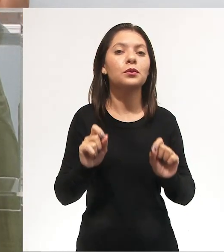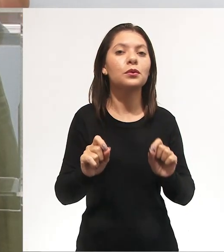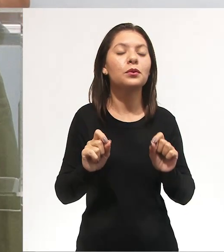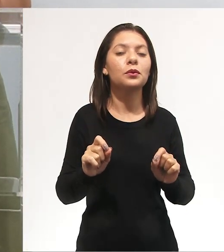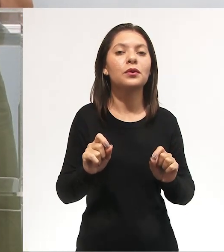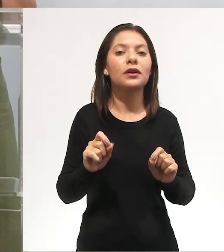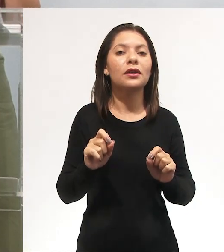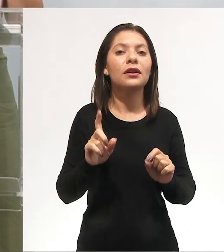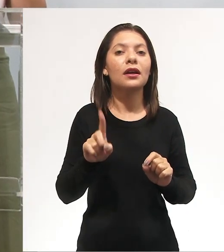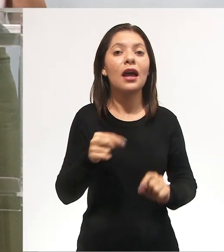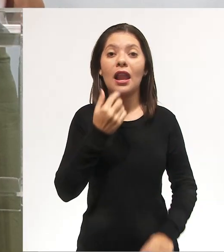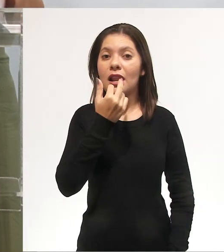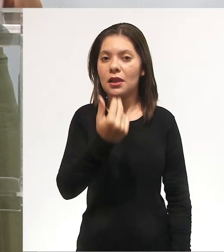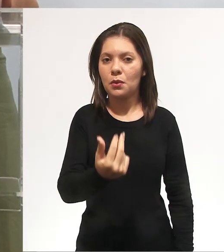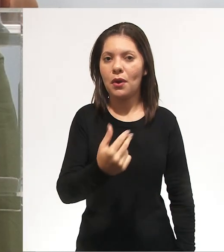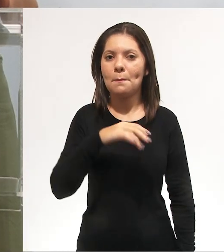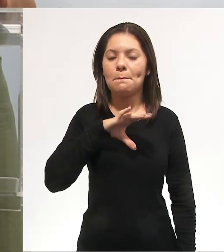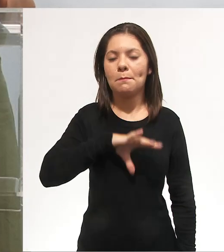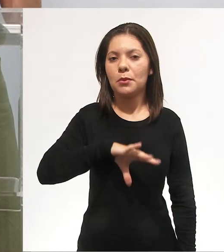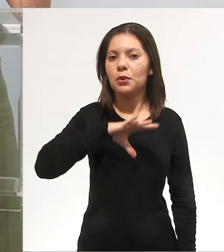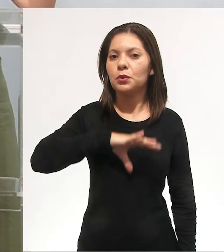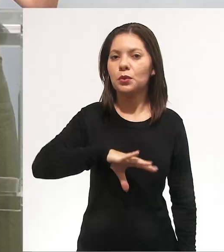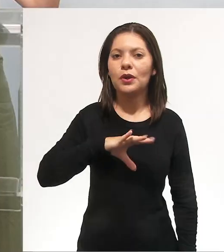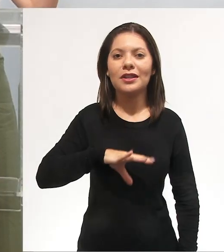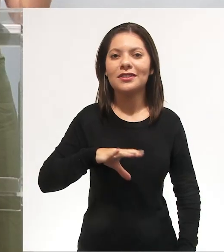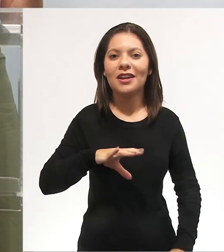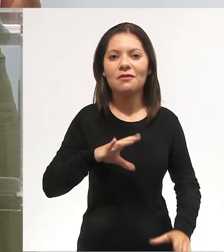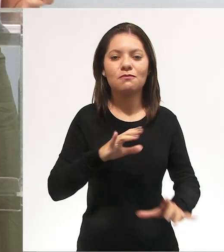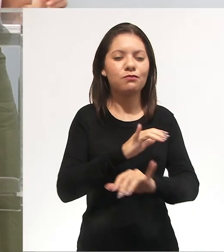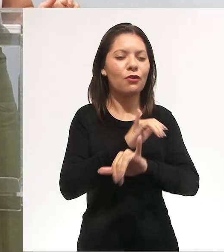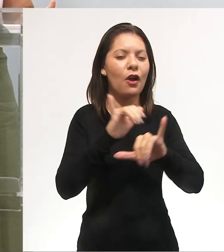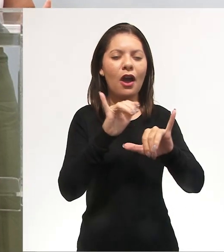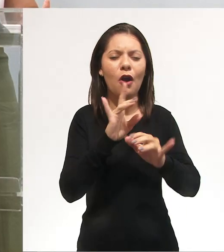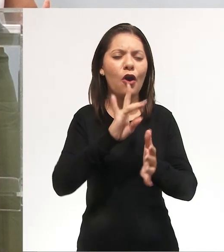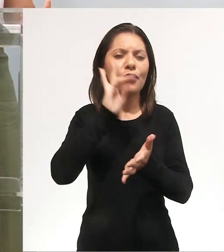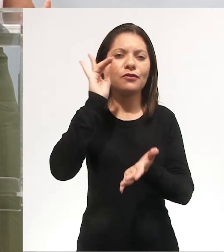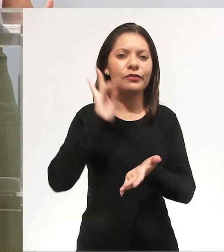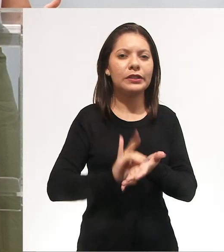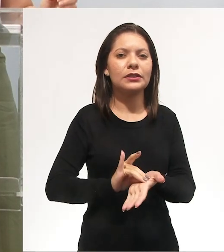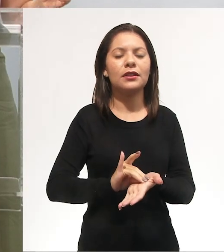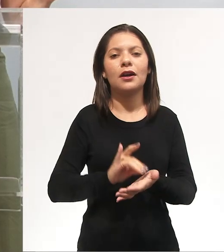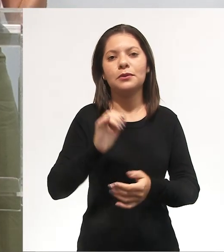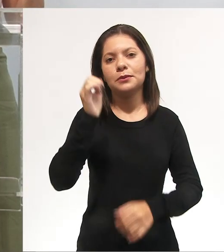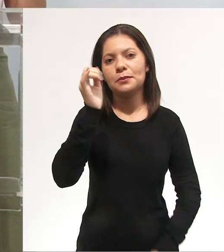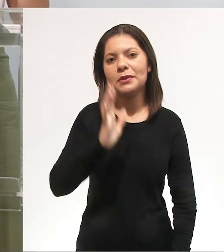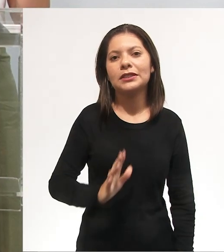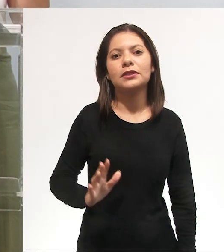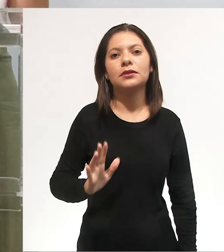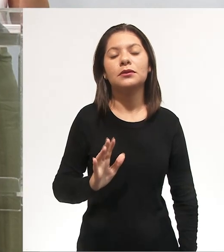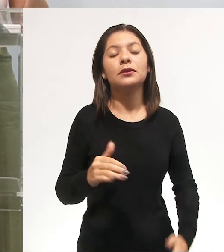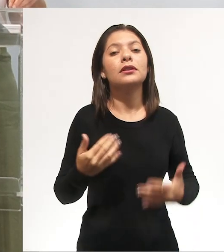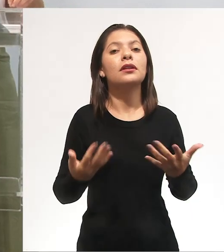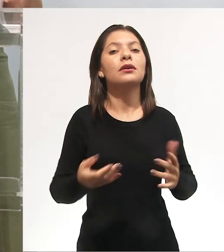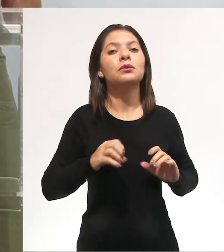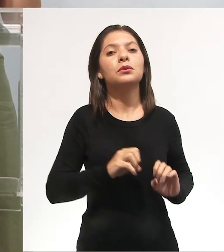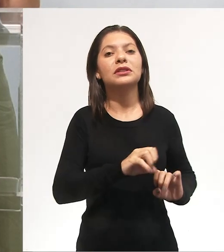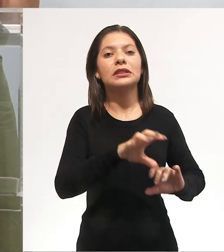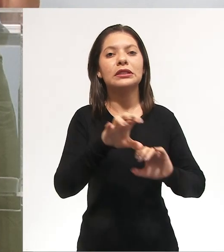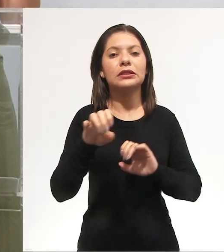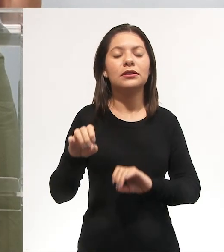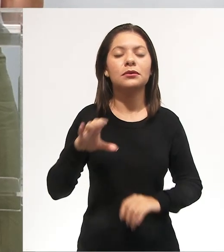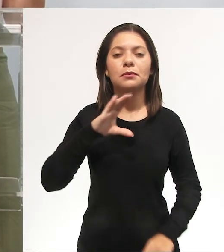língua portuguesa, né, declarada como oficial do Brasil. E nisso, o ensino da